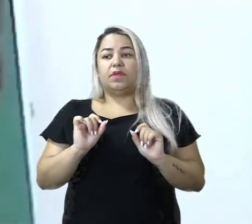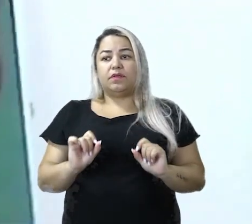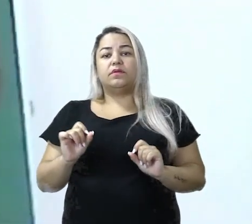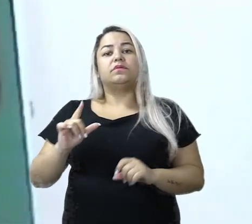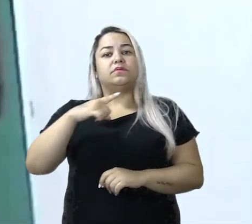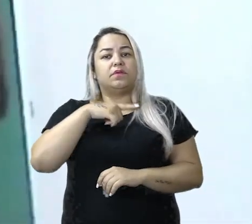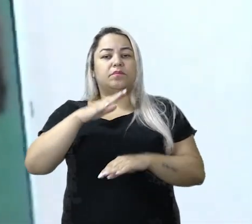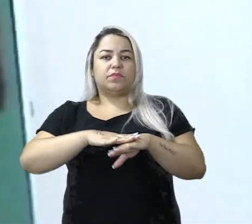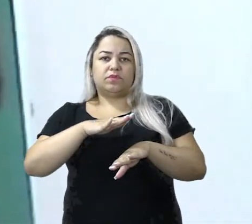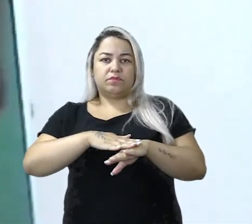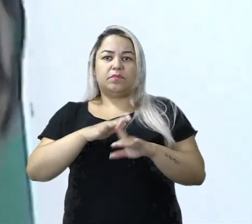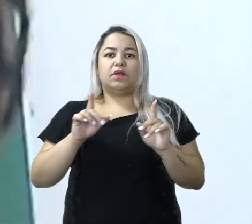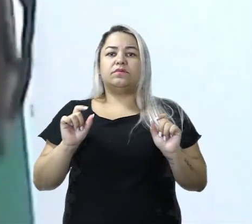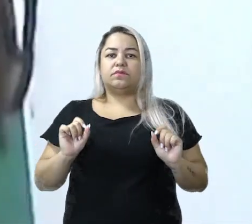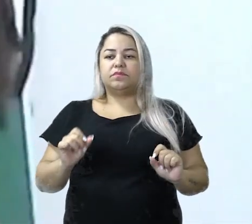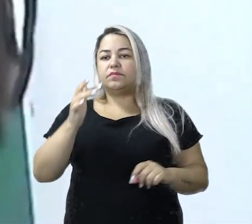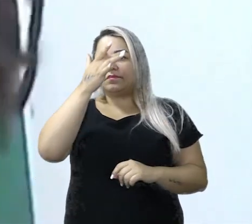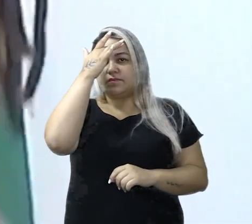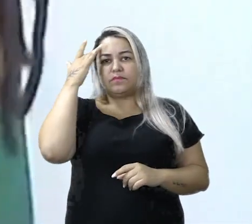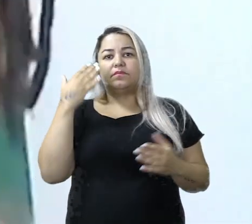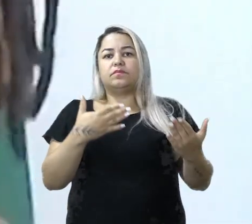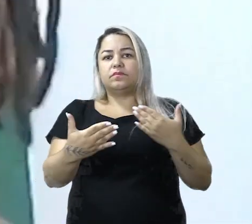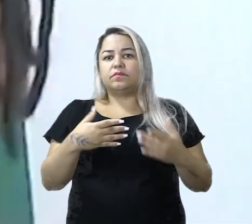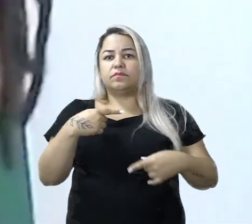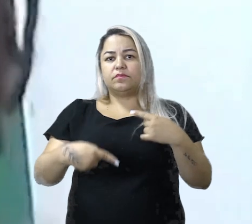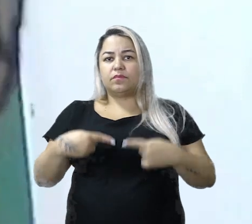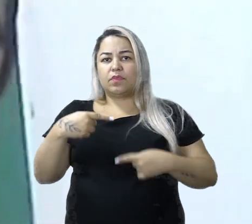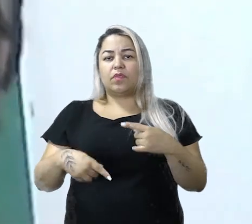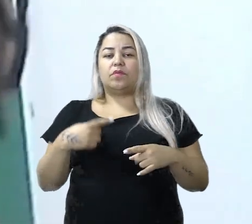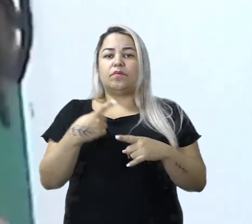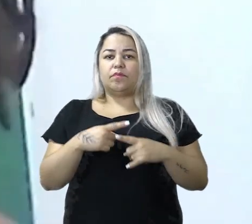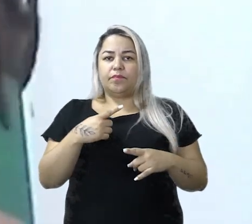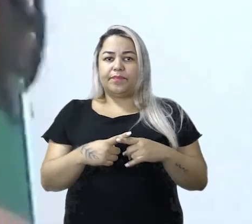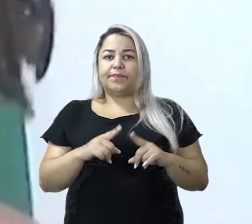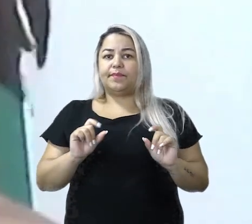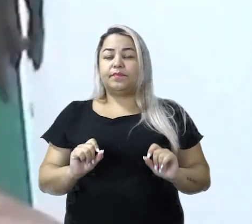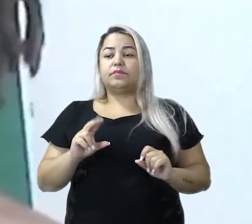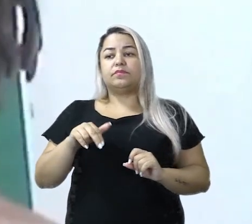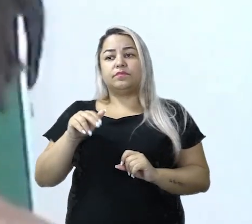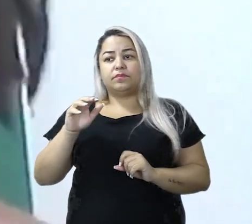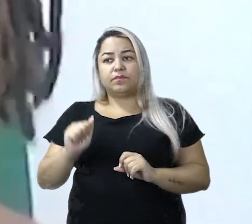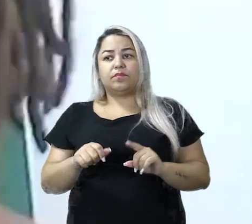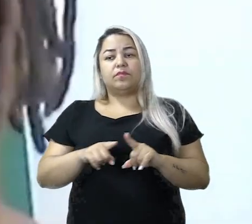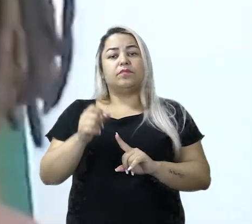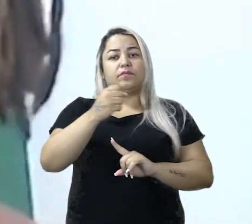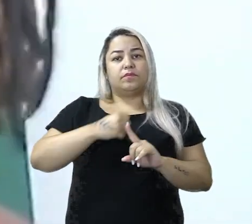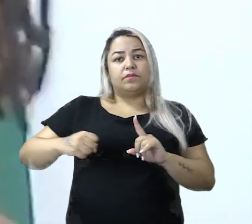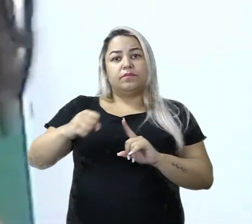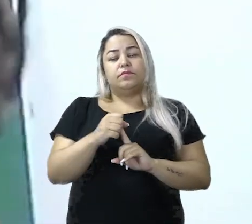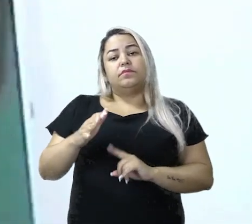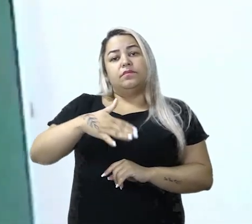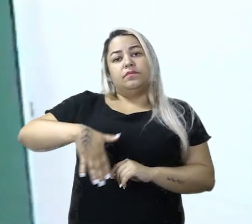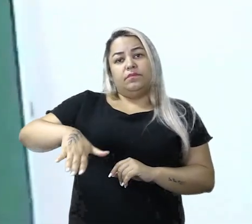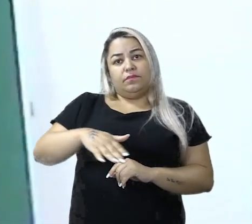né, que a gente tenha cada vez mais pessoas debatendo sobre isso, porque nunca nós estamos